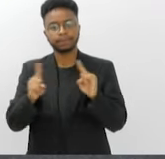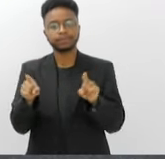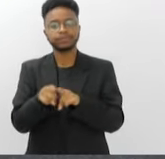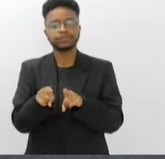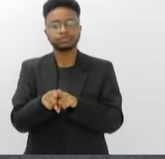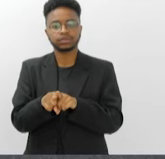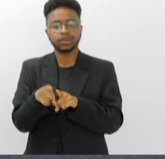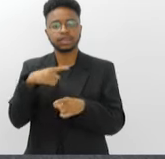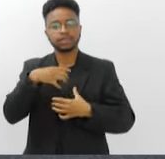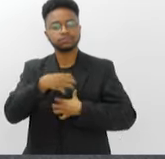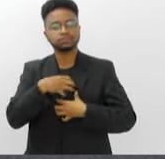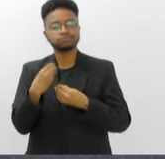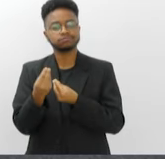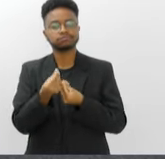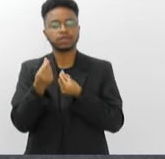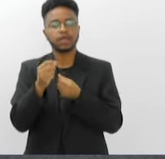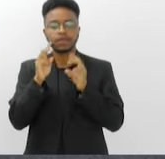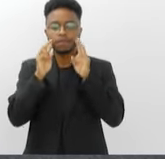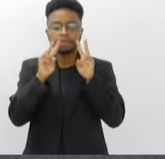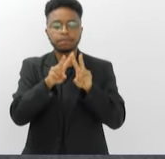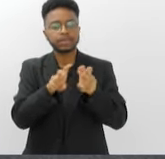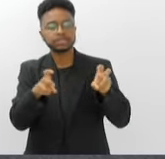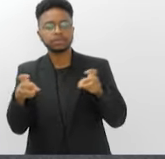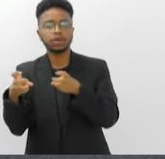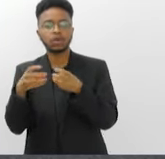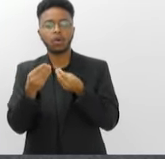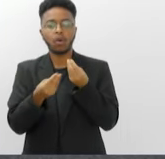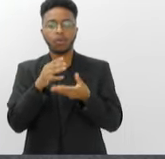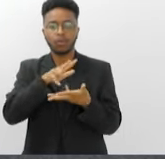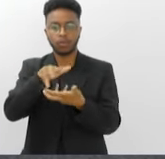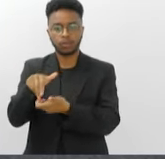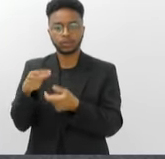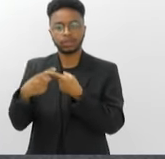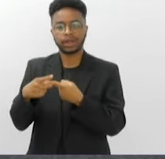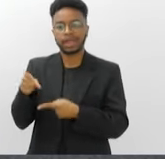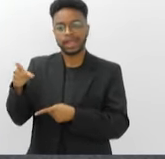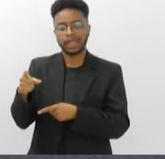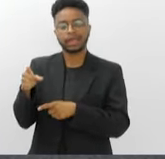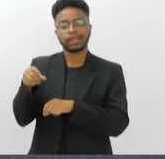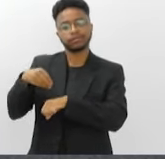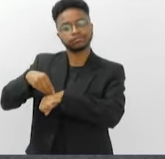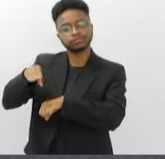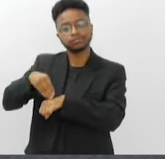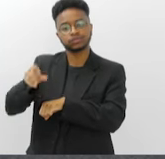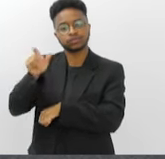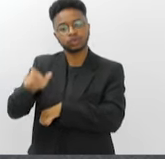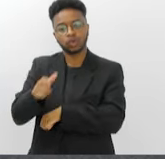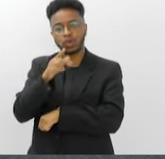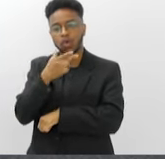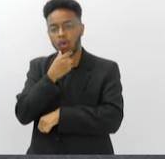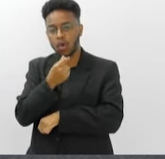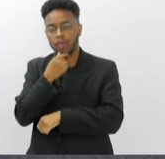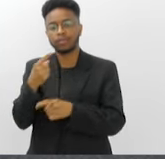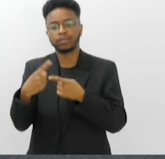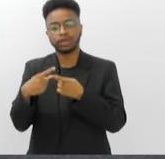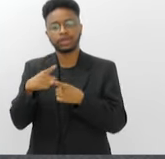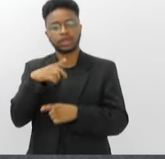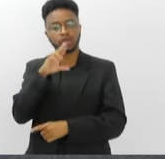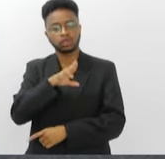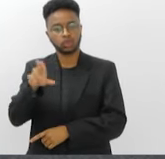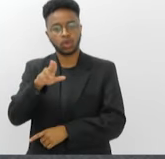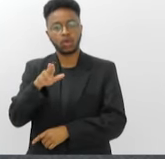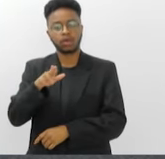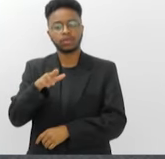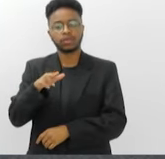a sensibilidade de olhar o mundo. Foi ela que formou esse grande homem que leva o nome de um dos maiores corredores